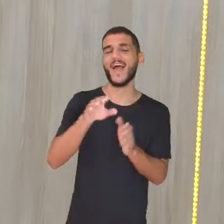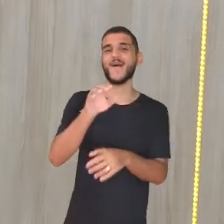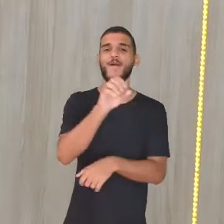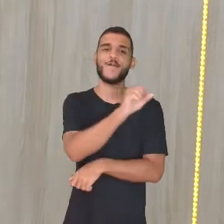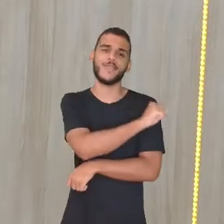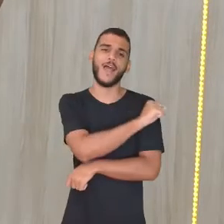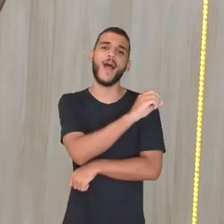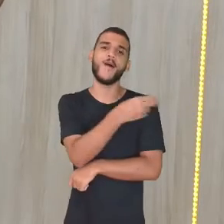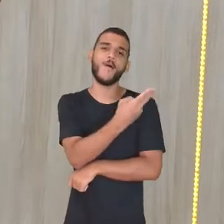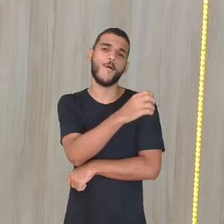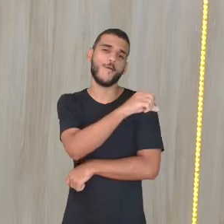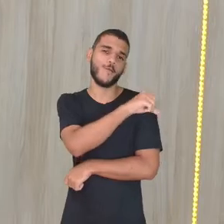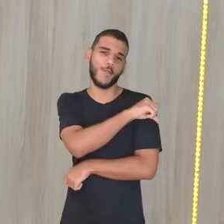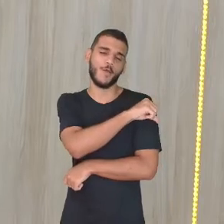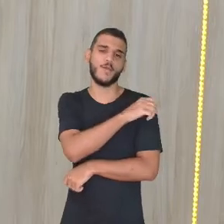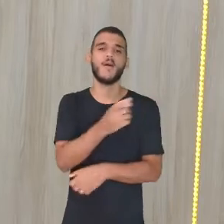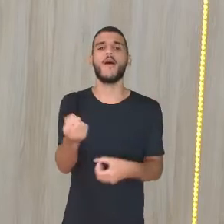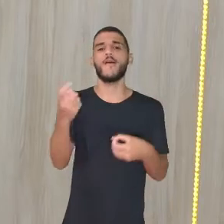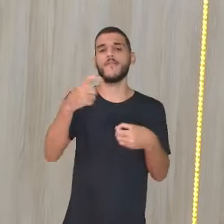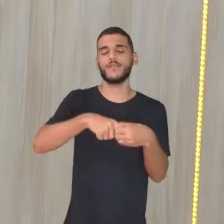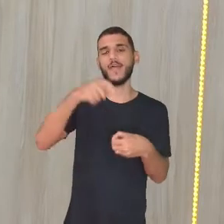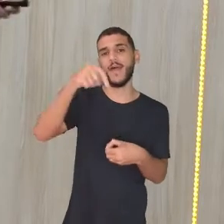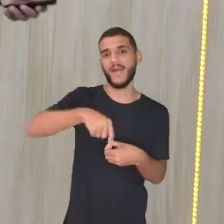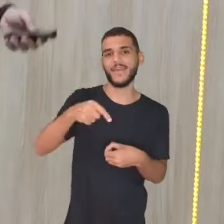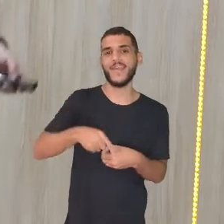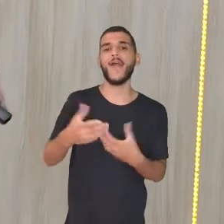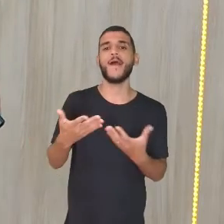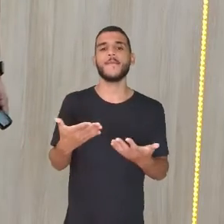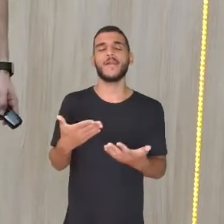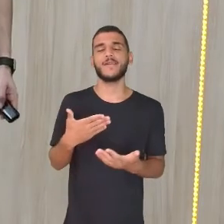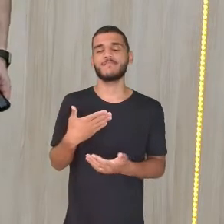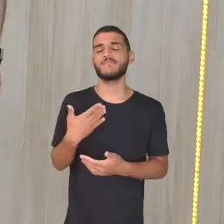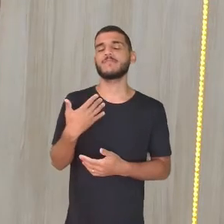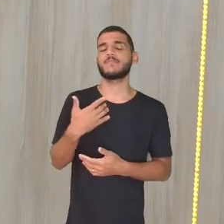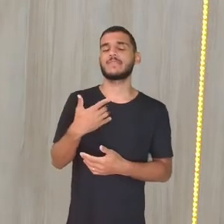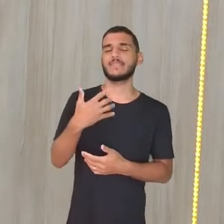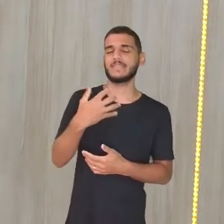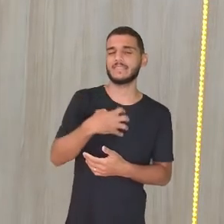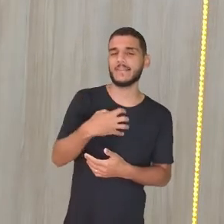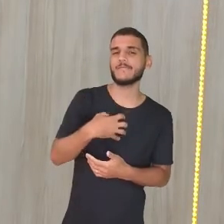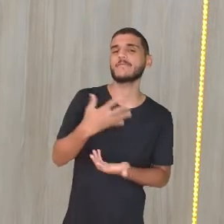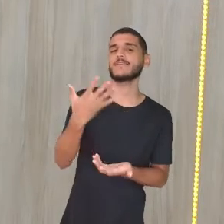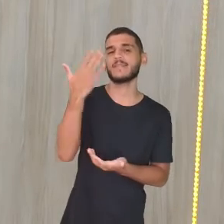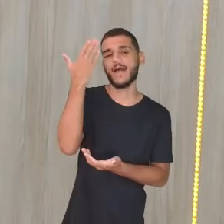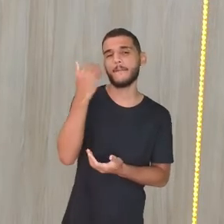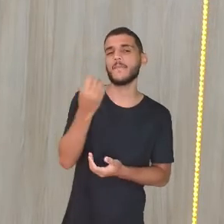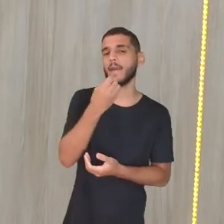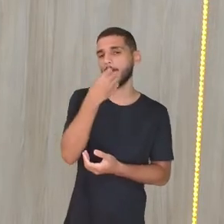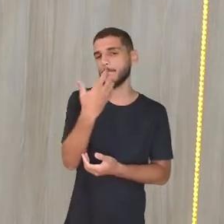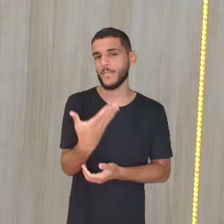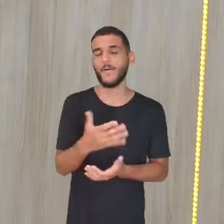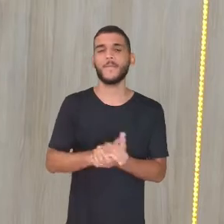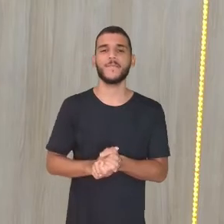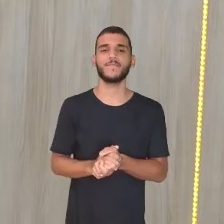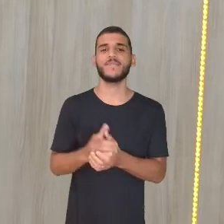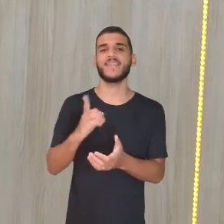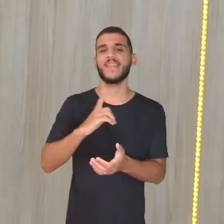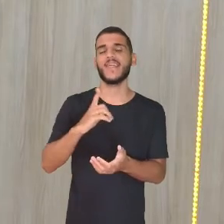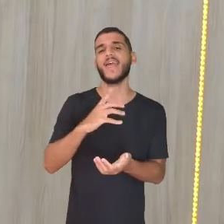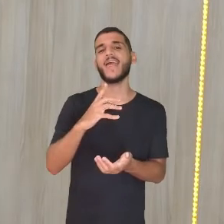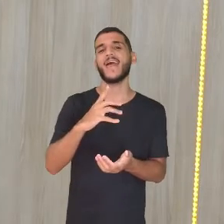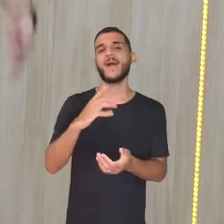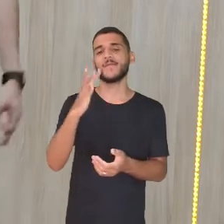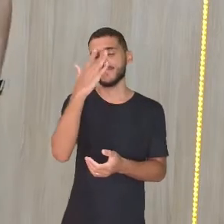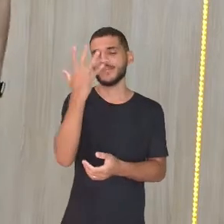dar uma voltada aqui também para curtir e assistir essas aulas que ficam todas salvas lá no YouTube. Pessoal do